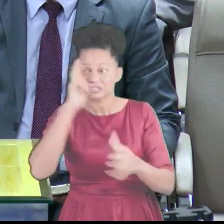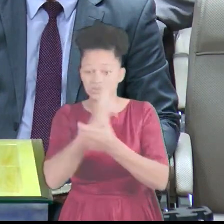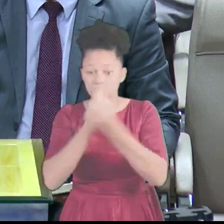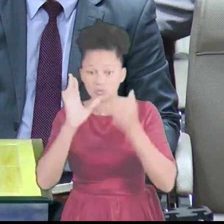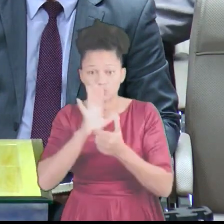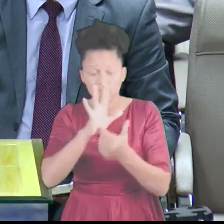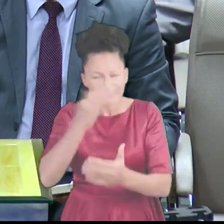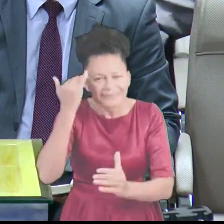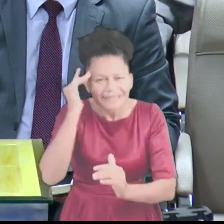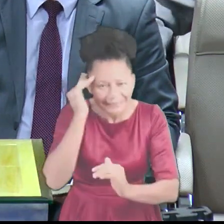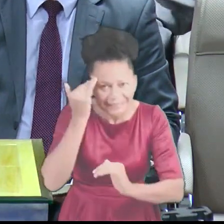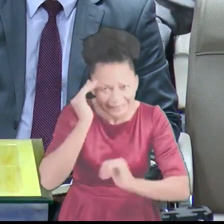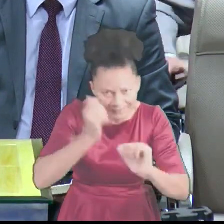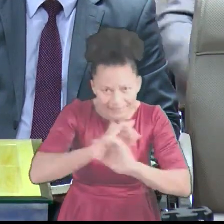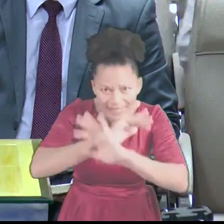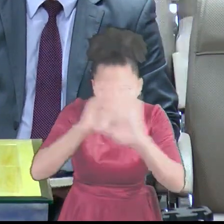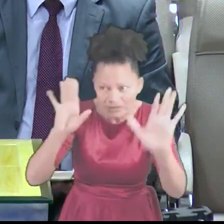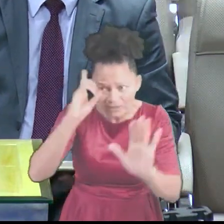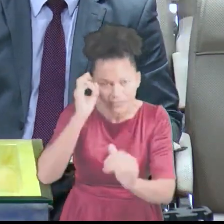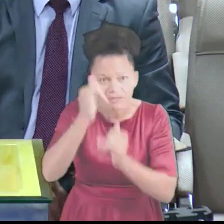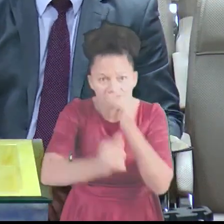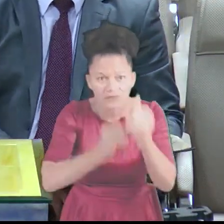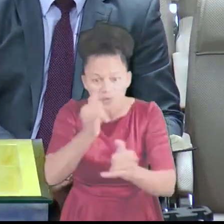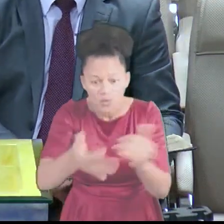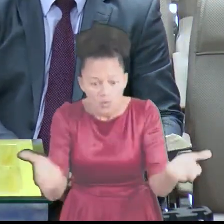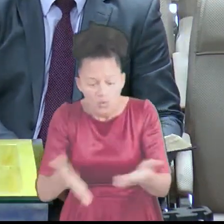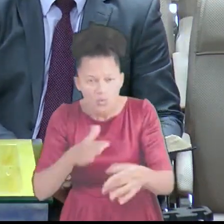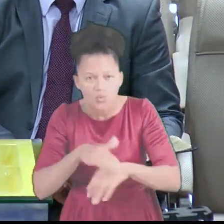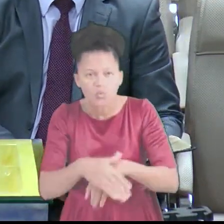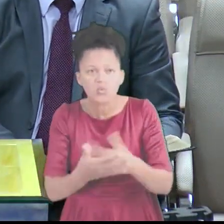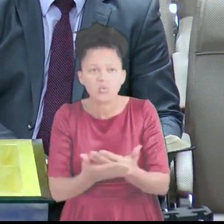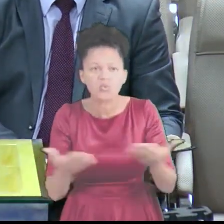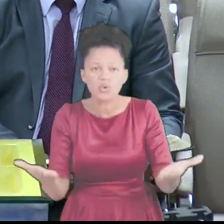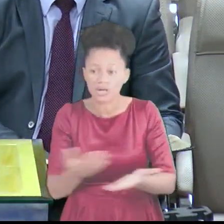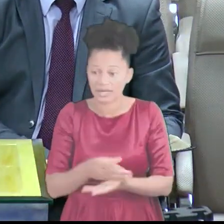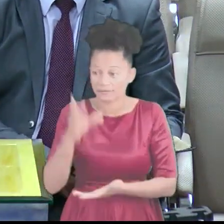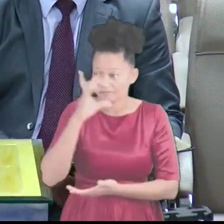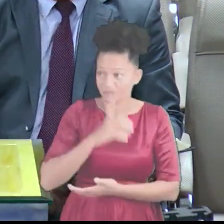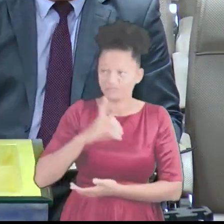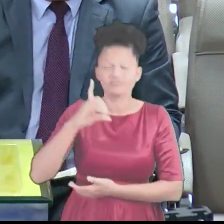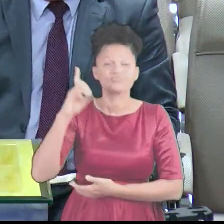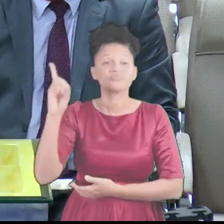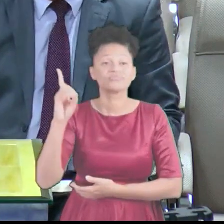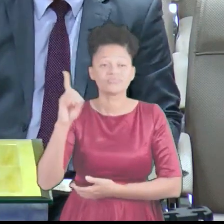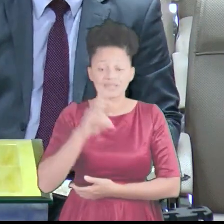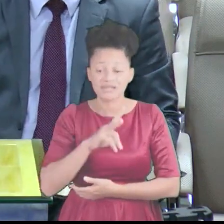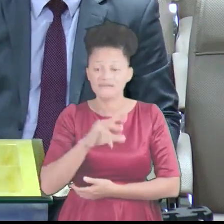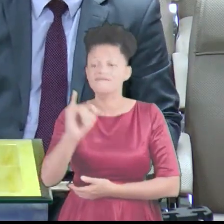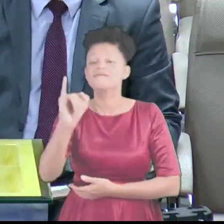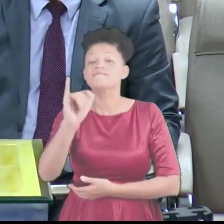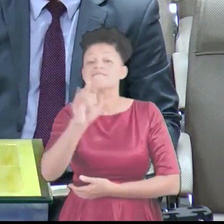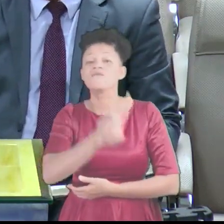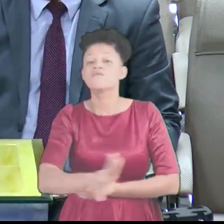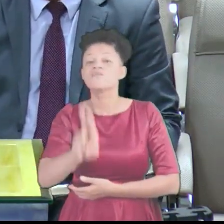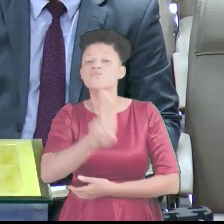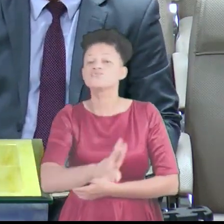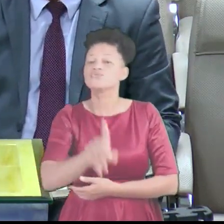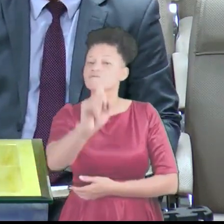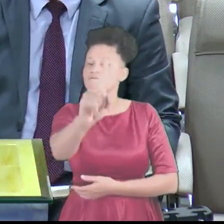revelando. Quem está entendendo o que Deus está falando aqui nesta noite? Deus vai lhe